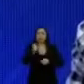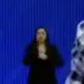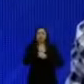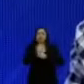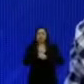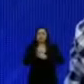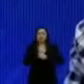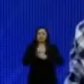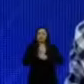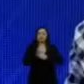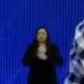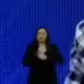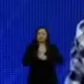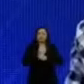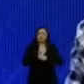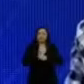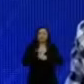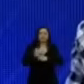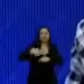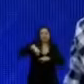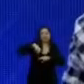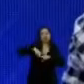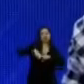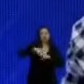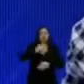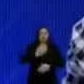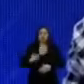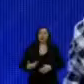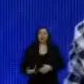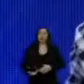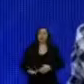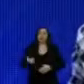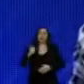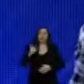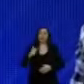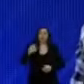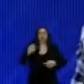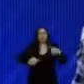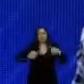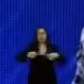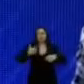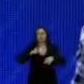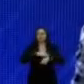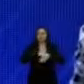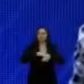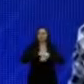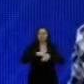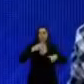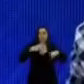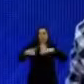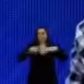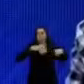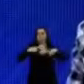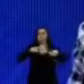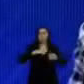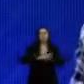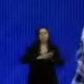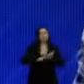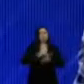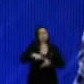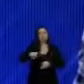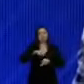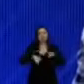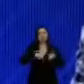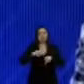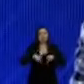anos ocupando a cadeira de Governador e não discutiu não com e não dialogou com as